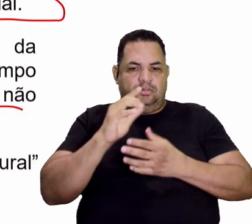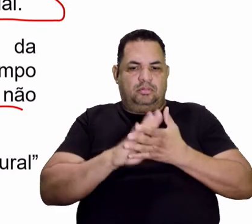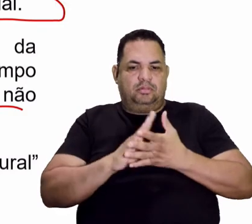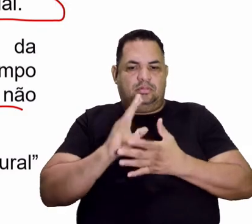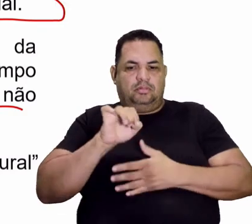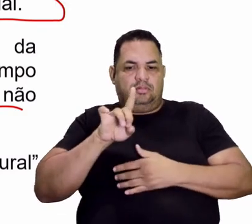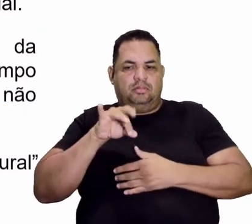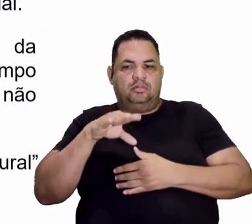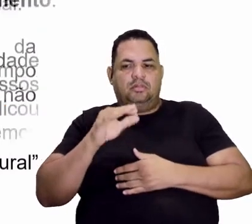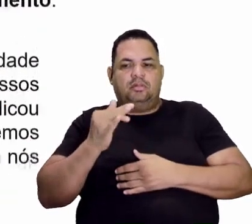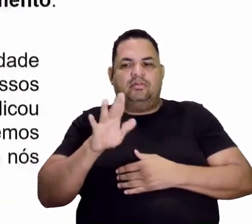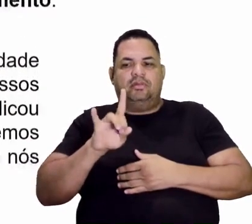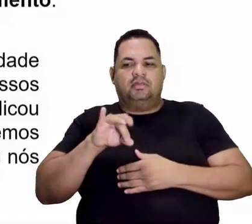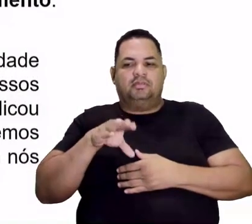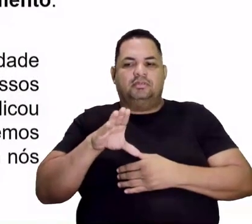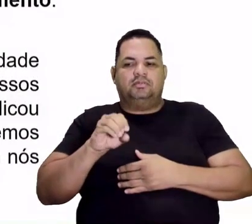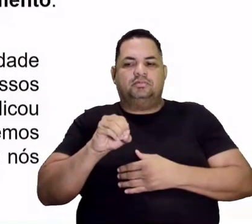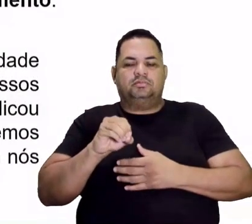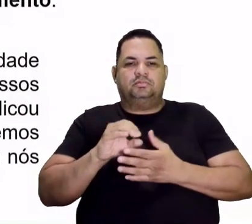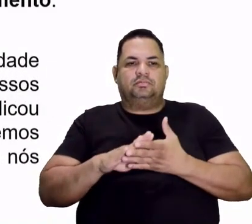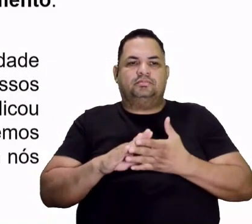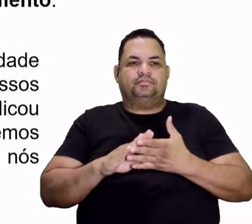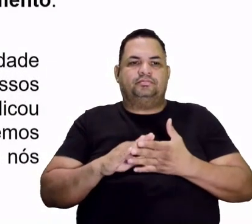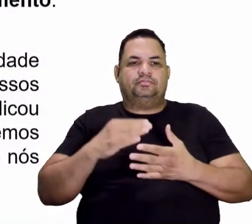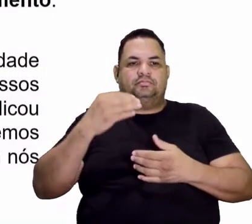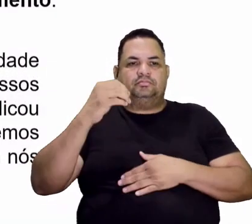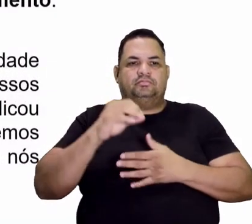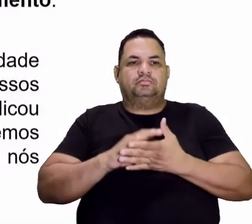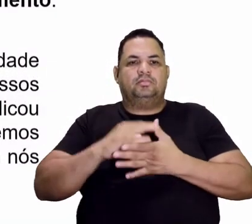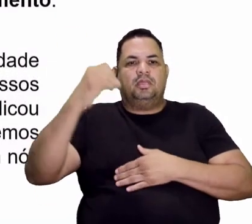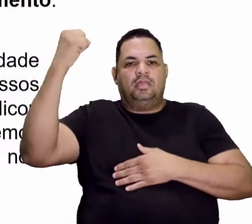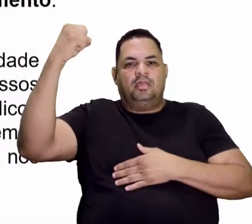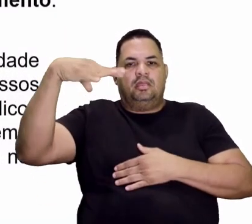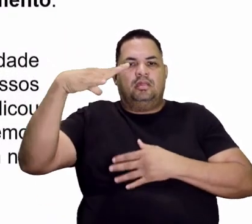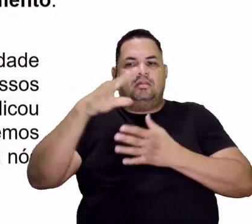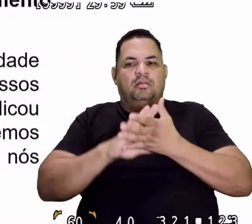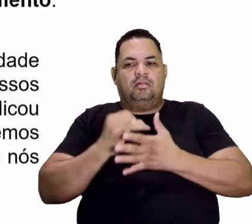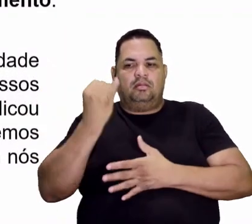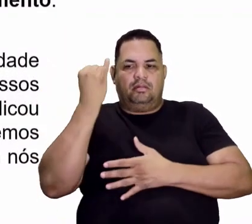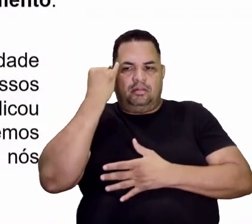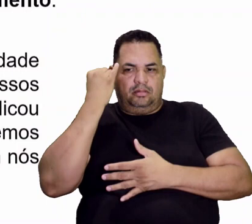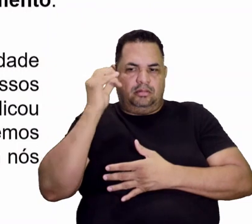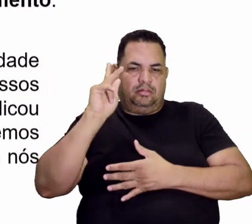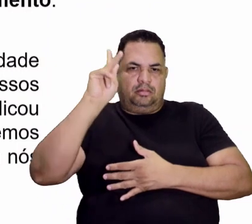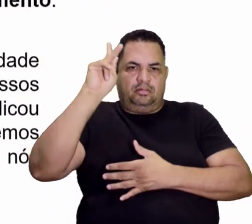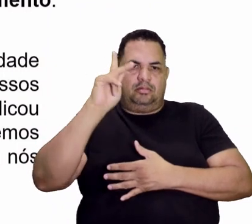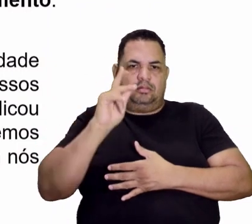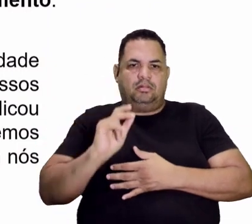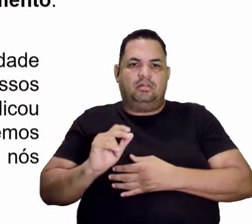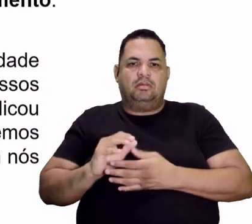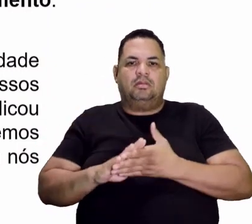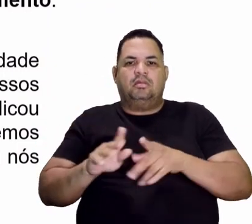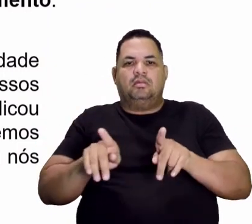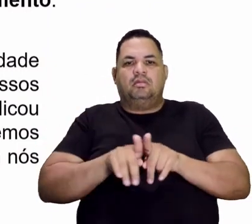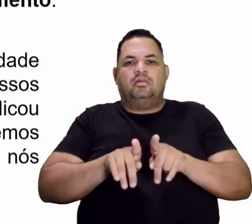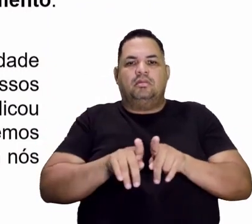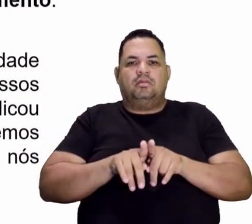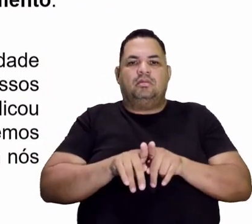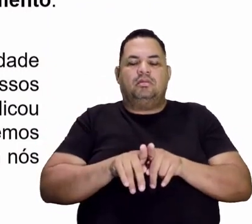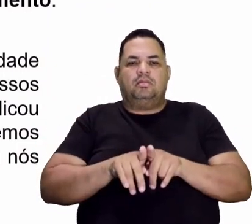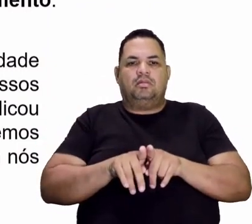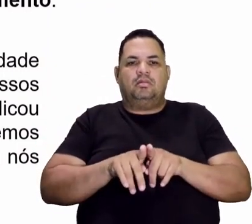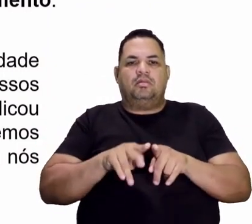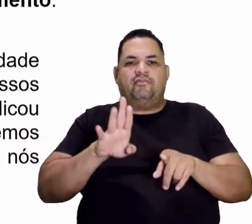os dogmas e fanatismo. O iluminismo em Voltaire e Kant. Voltaire é um pensador,